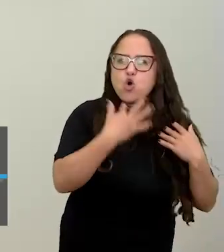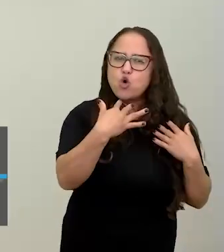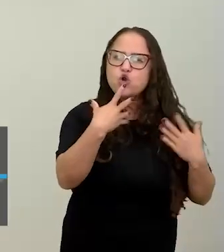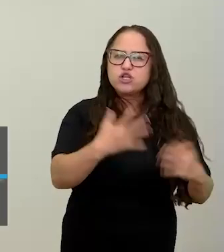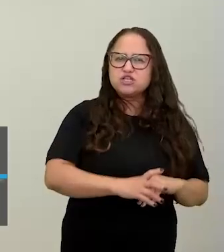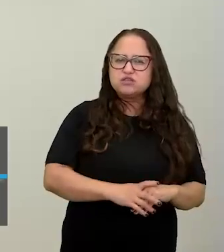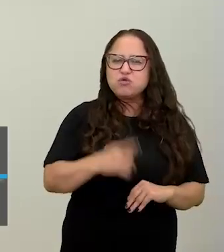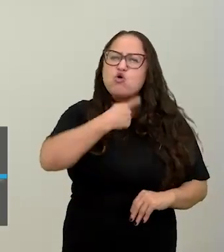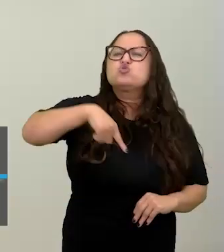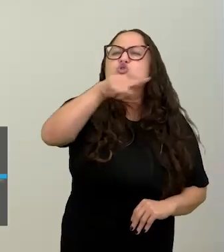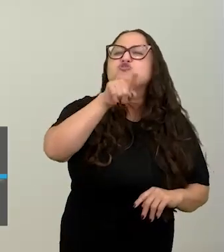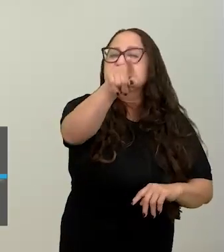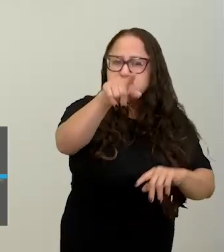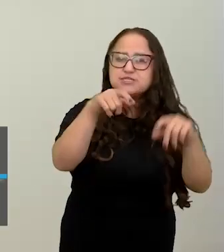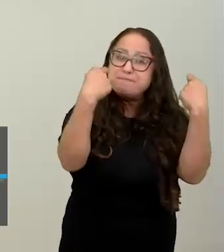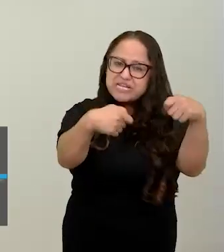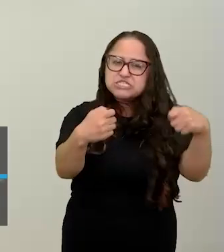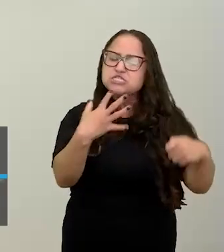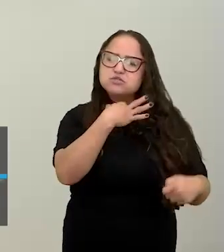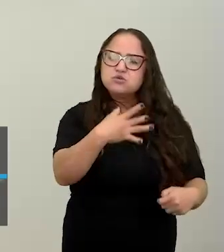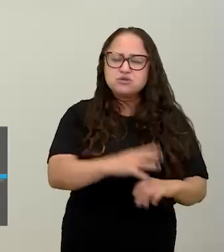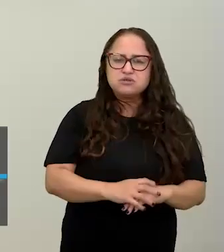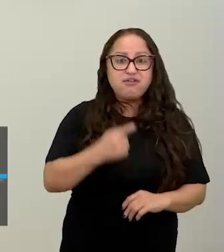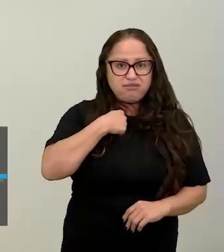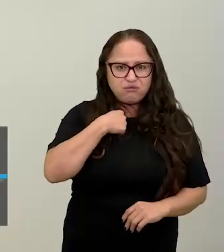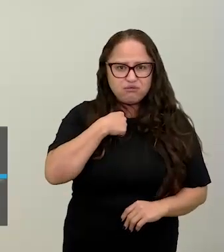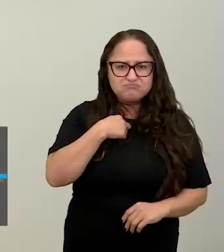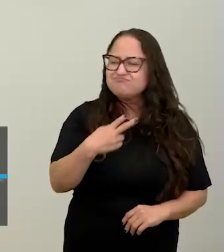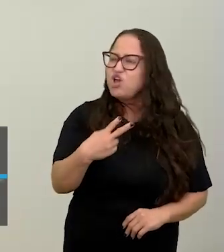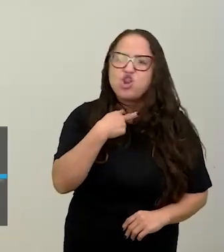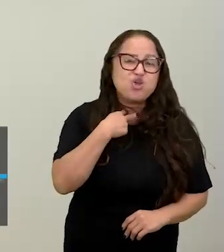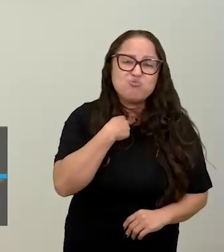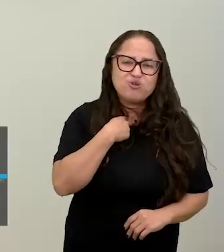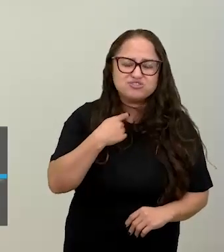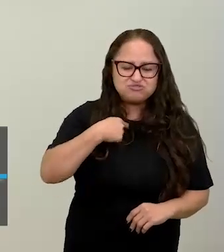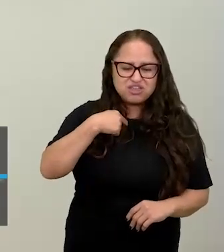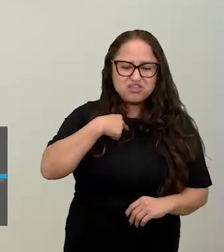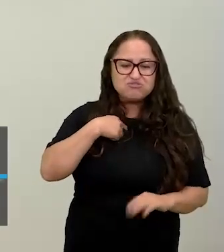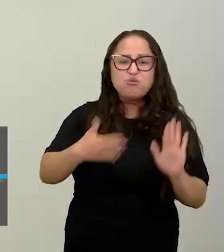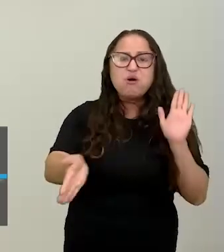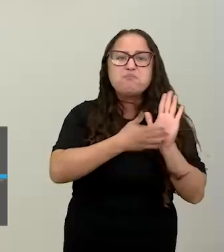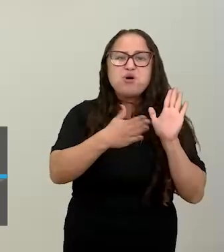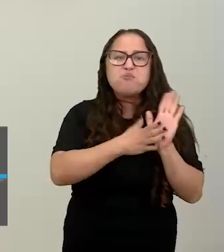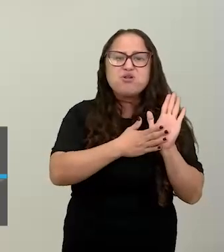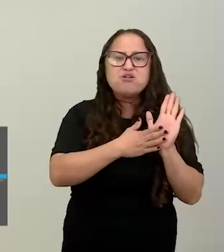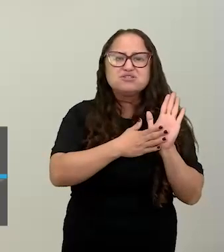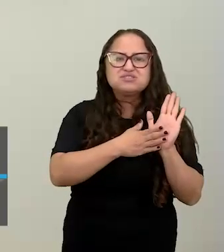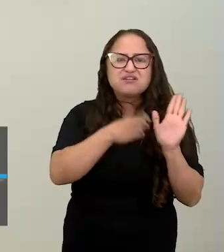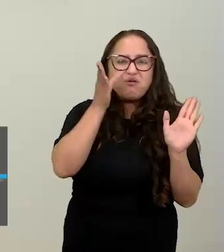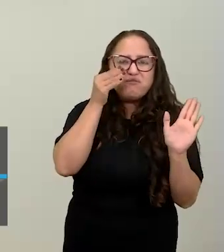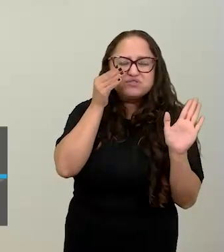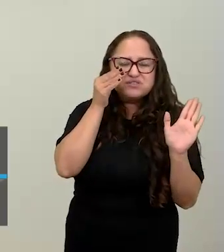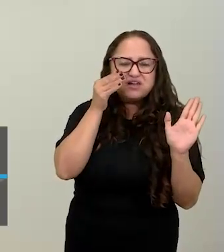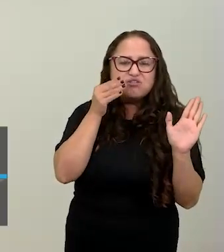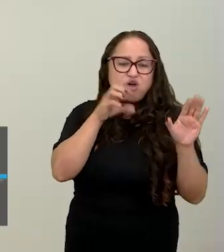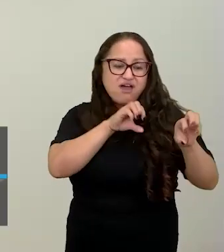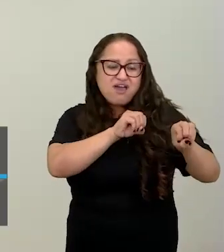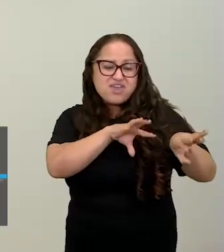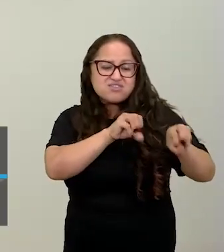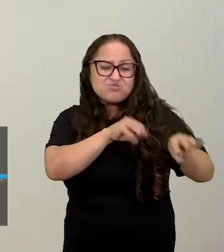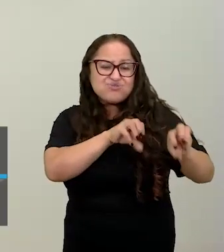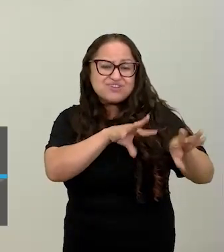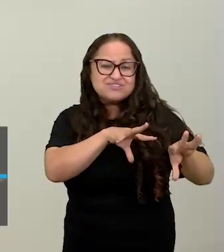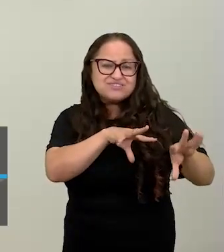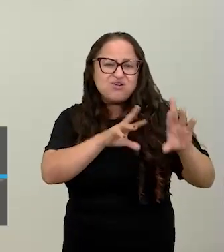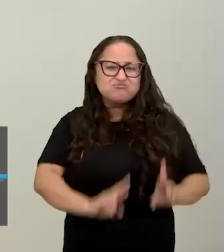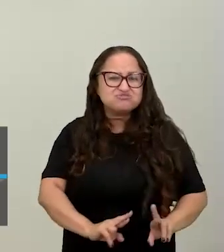de hoje todo mundo com cabelo colorido. Eu não posso fazer isso. Eu tenho um papel a cumprir, que é justamente trazer a educação da maneira, vamos dizer